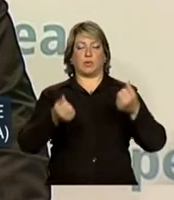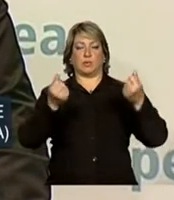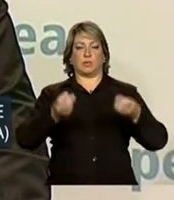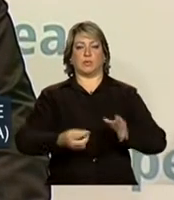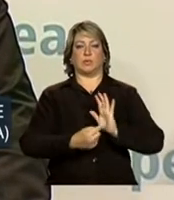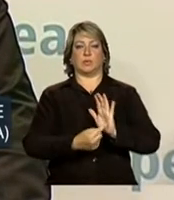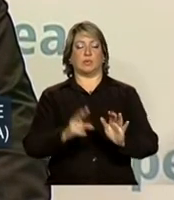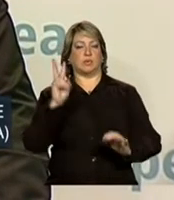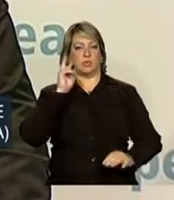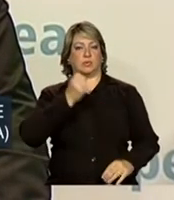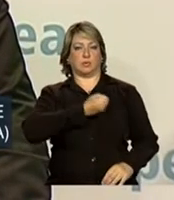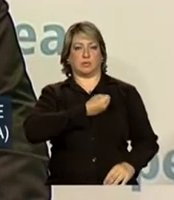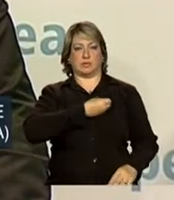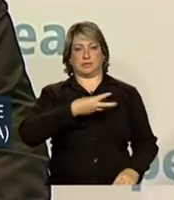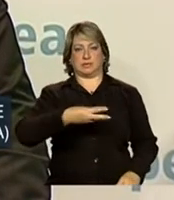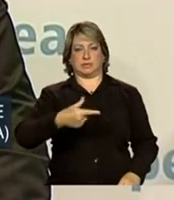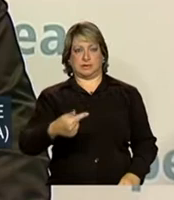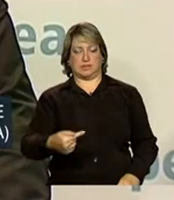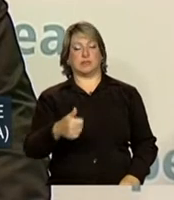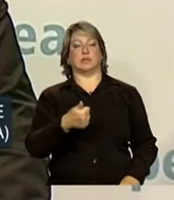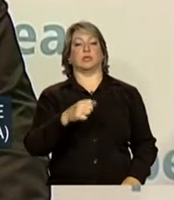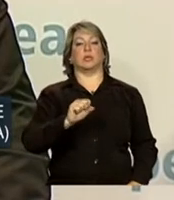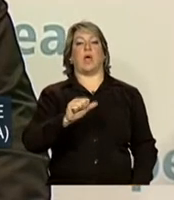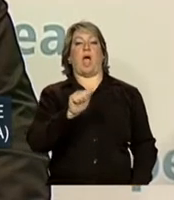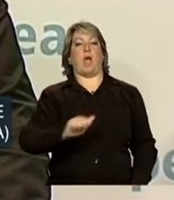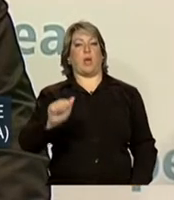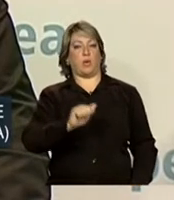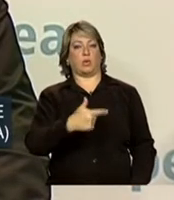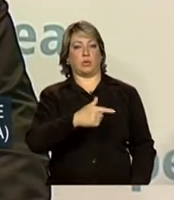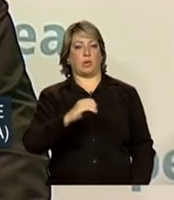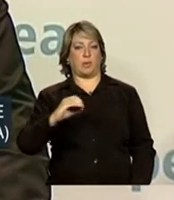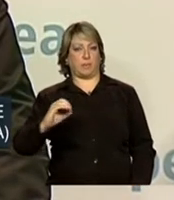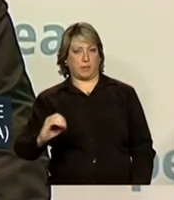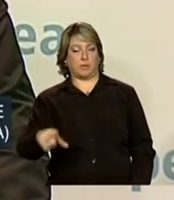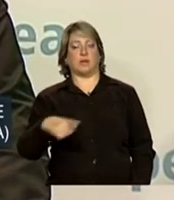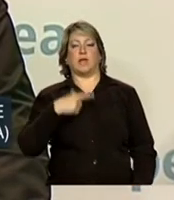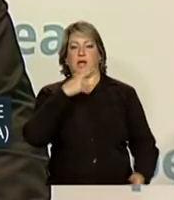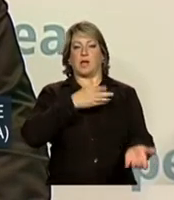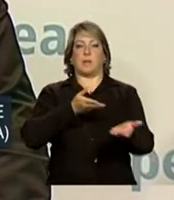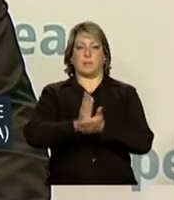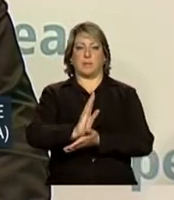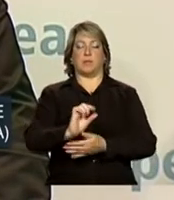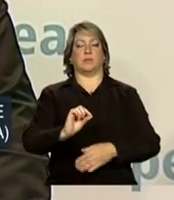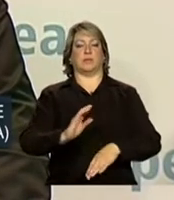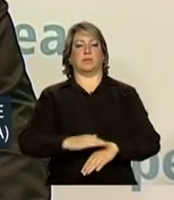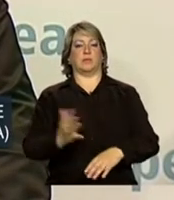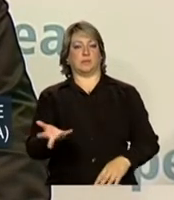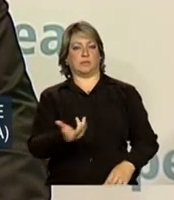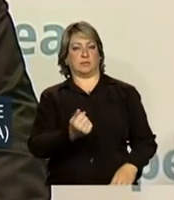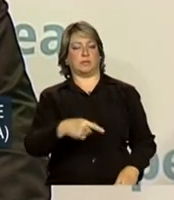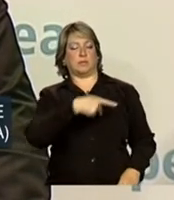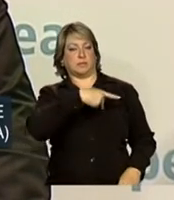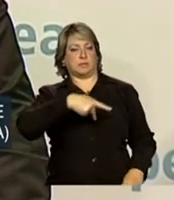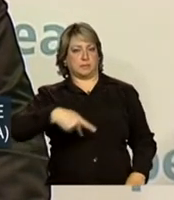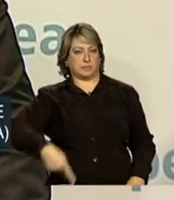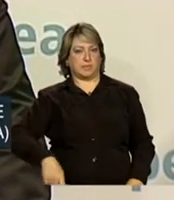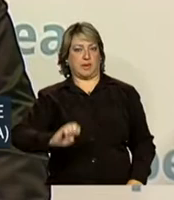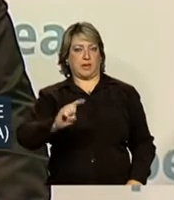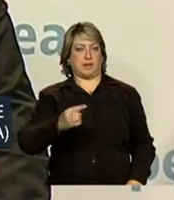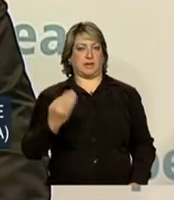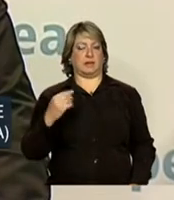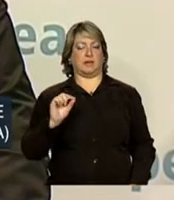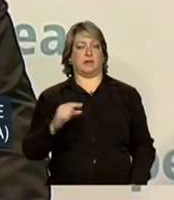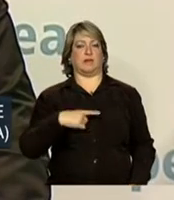Motivos número 37, de 18 de agosto de 2000, aprovada pelo Excelentíssimo Senhor Presidente da República